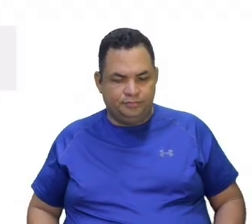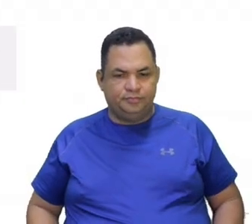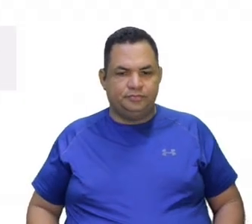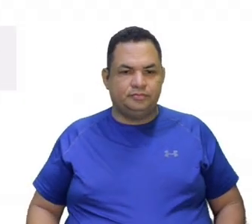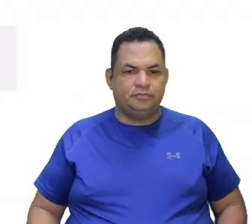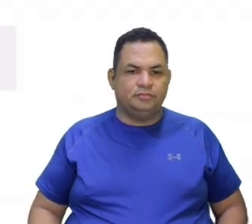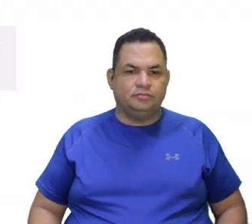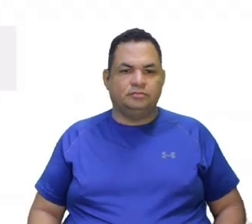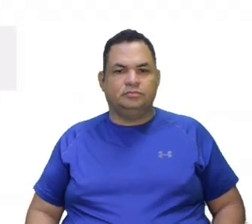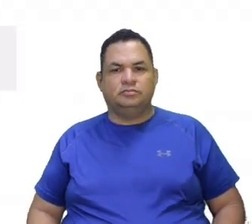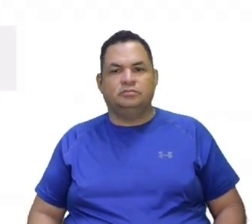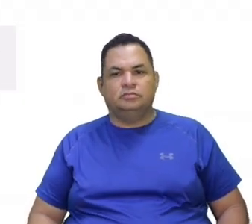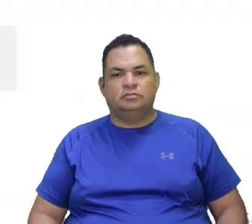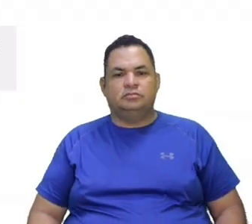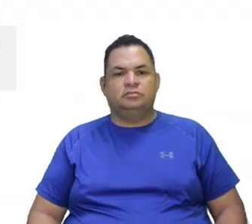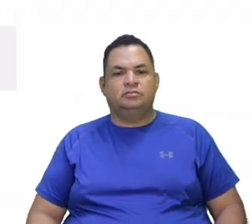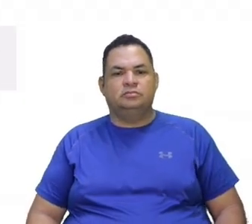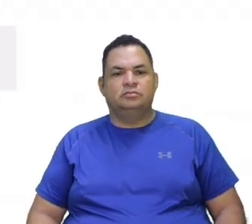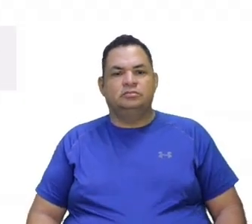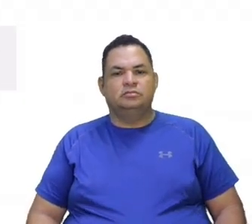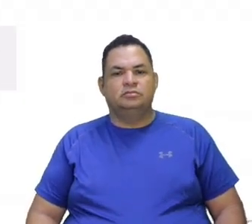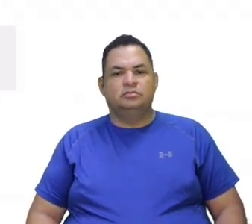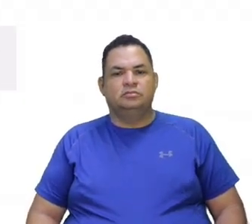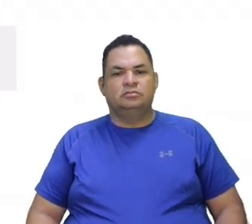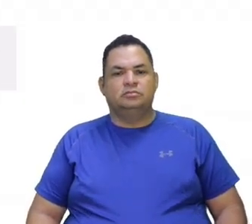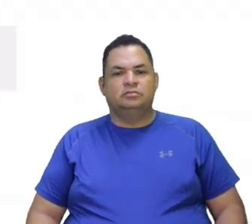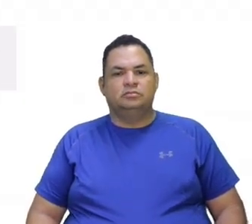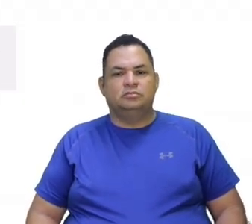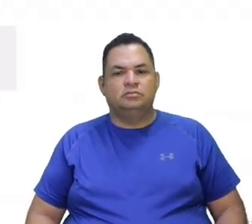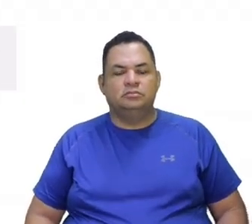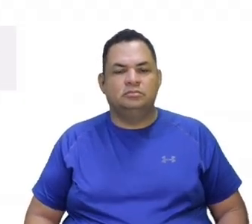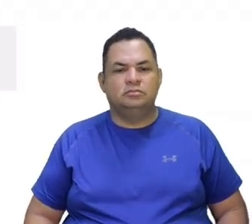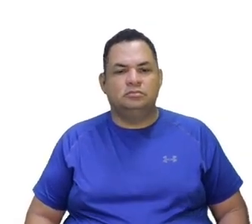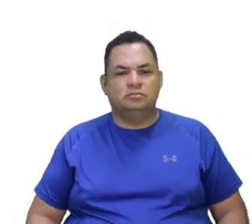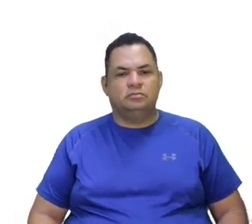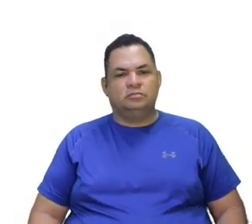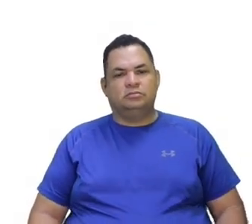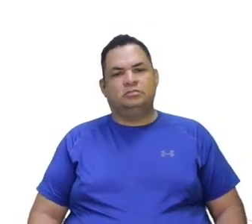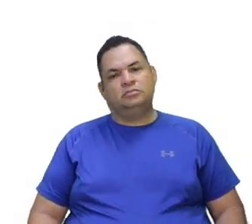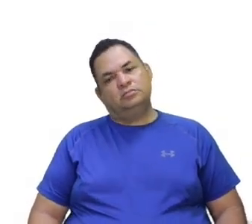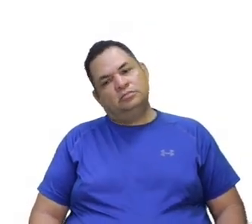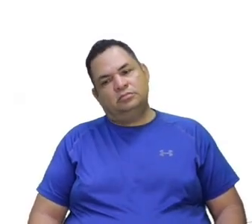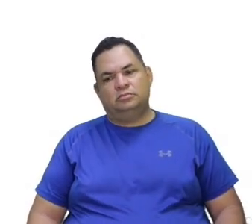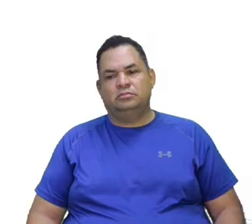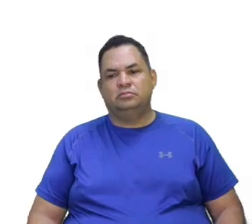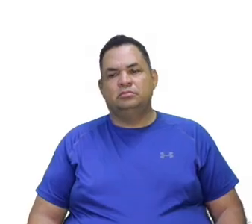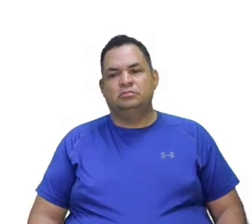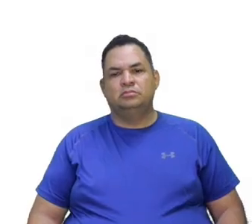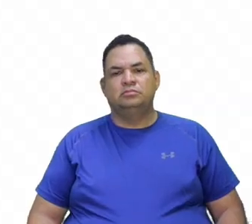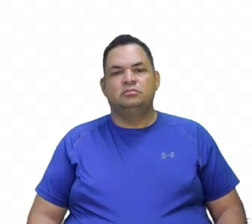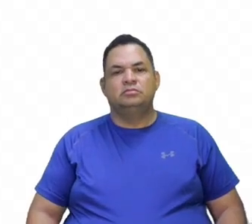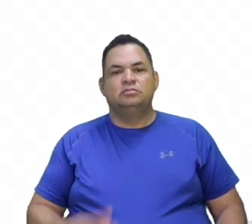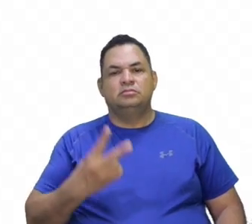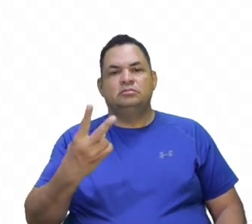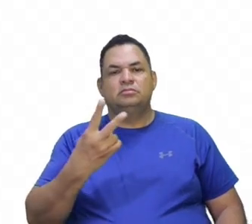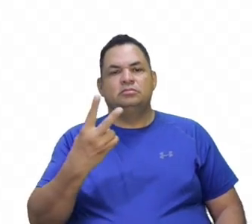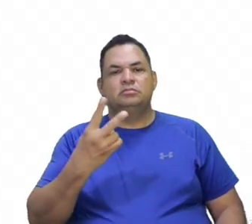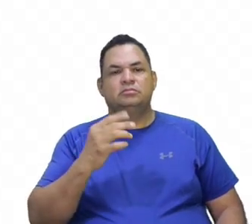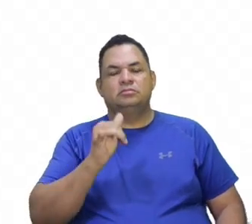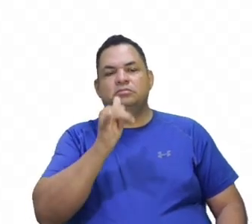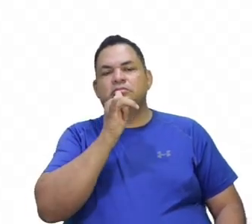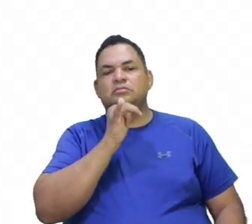dessas três espécies aqui de átomos. Vamos para o segundo exemplo? Nesse segundo aqui,